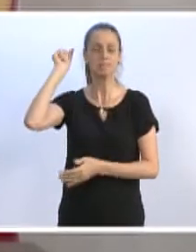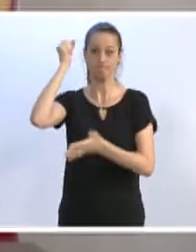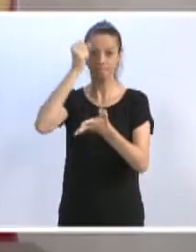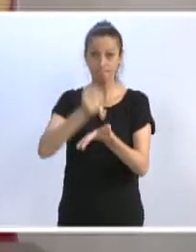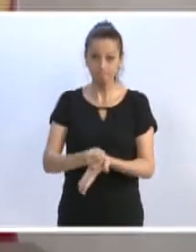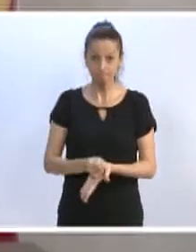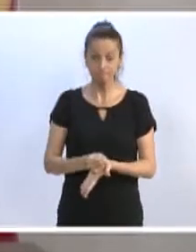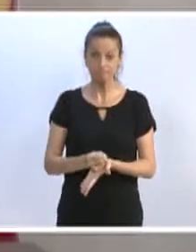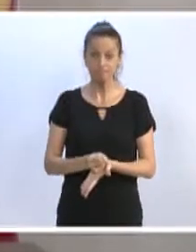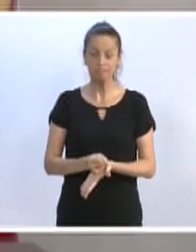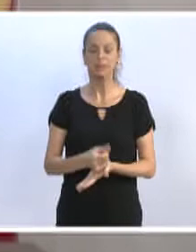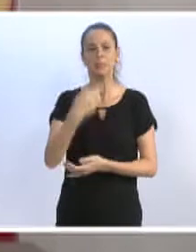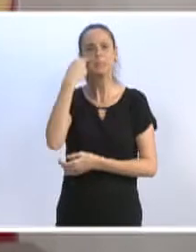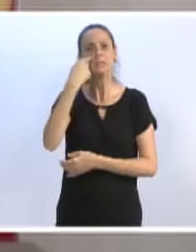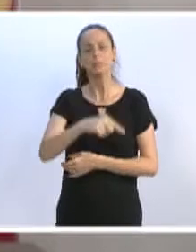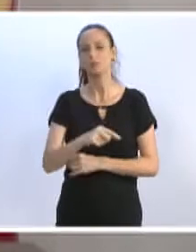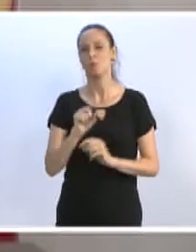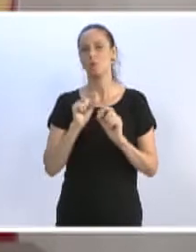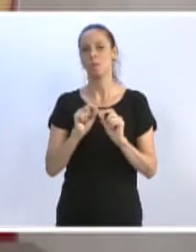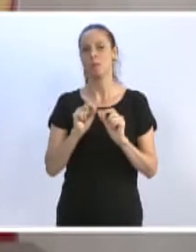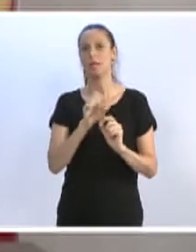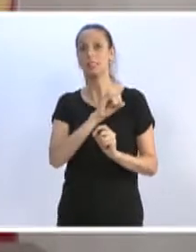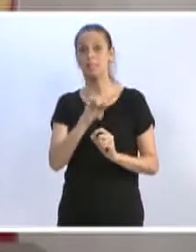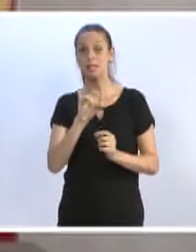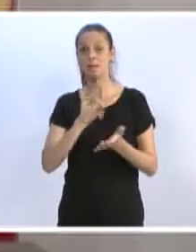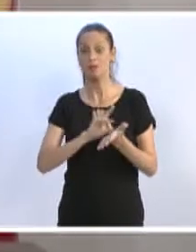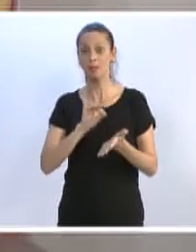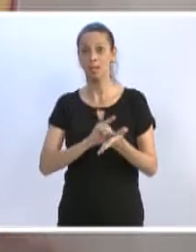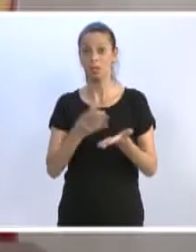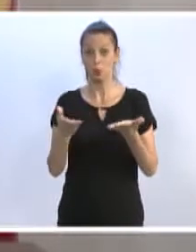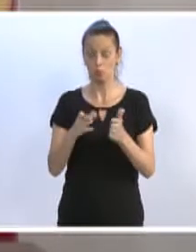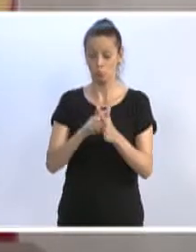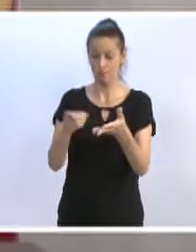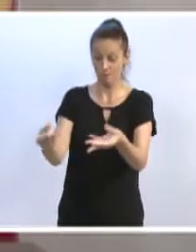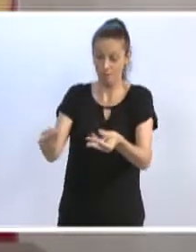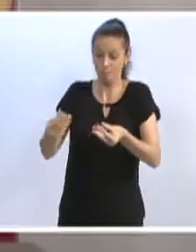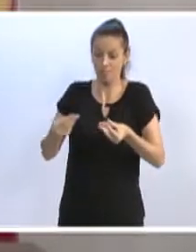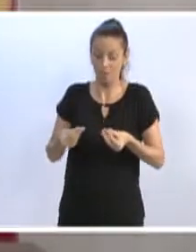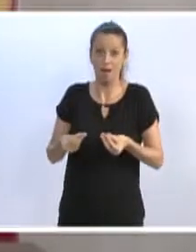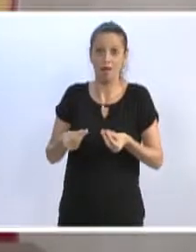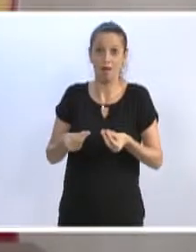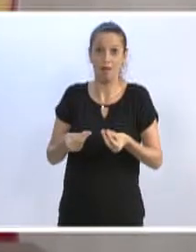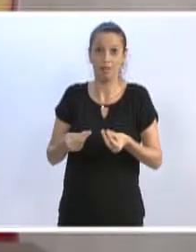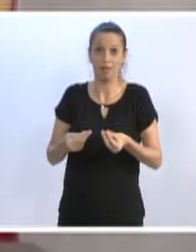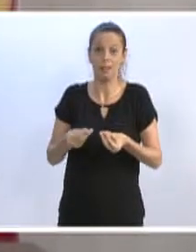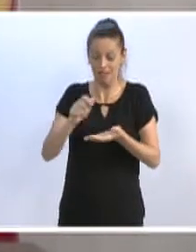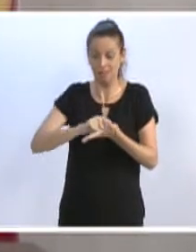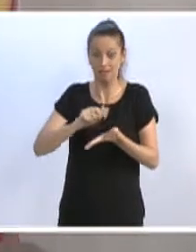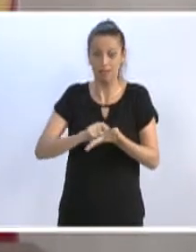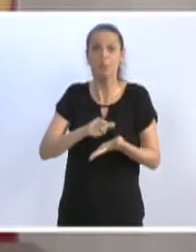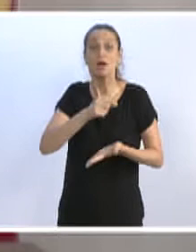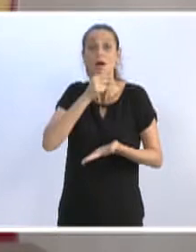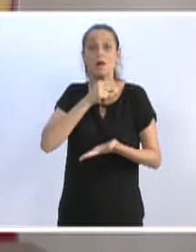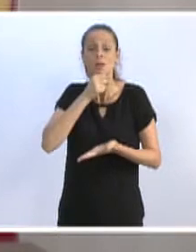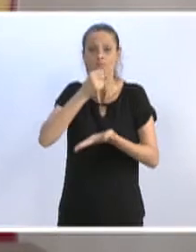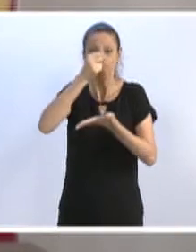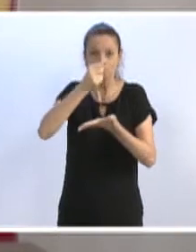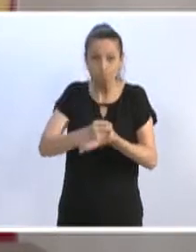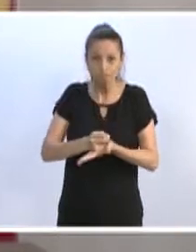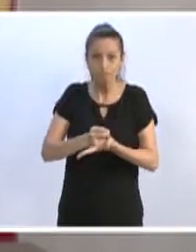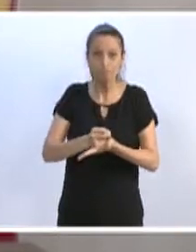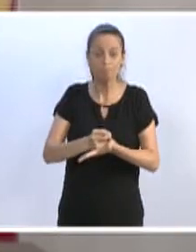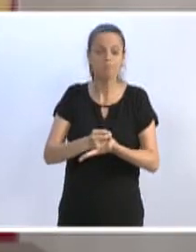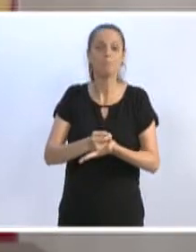finalmente, descobrir se aquilo que nós recebemos hoje como Antigo Testamento era